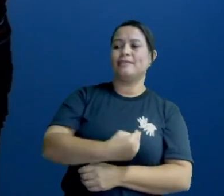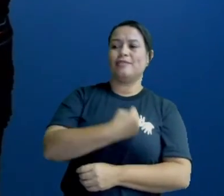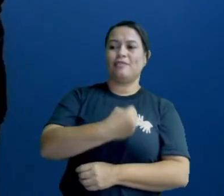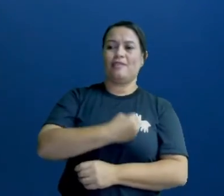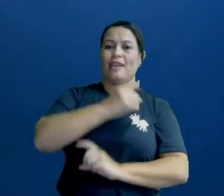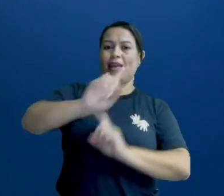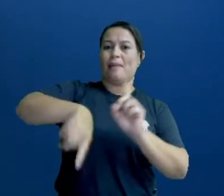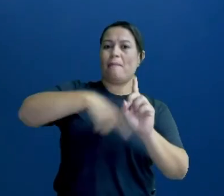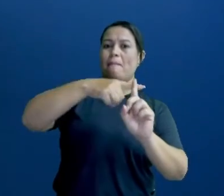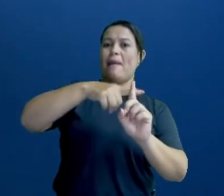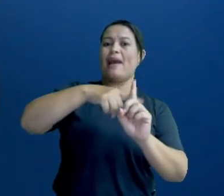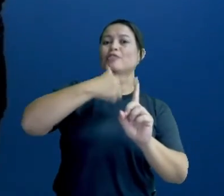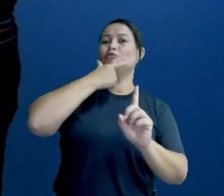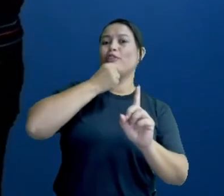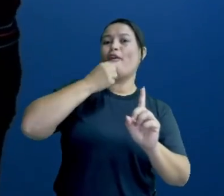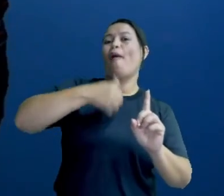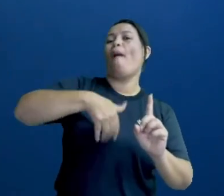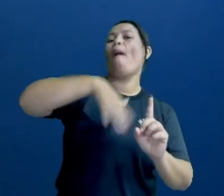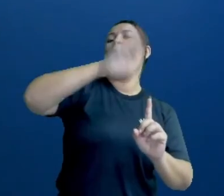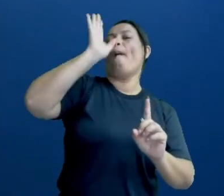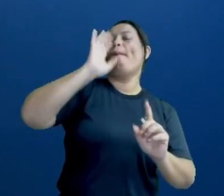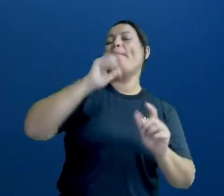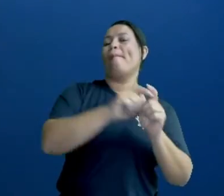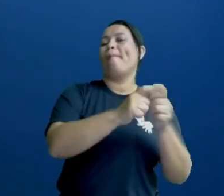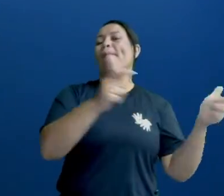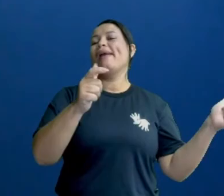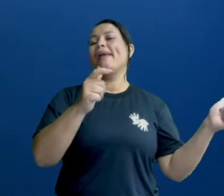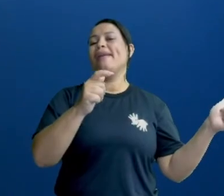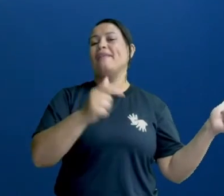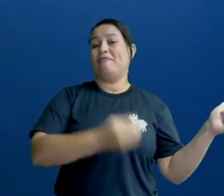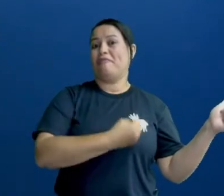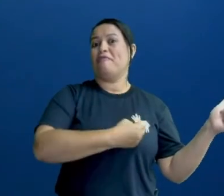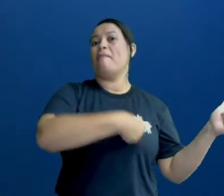mais do que homens, naturalmente a gente tem dados aqui de